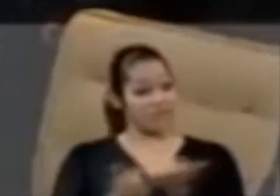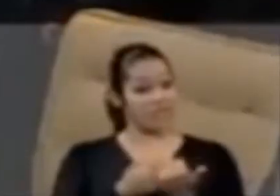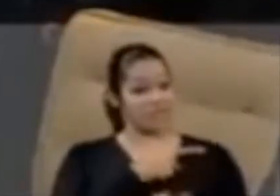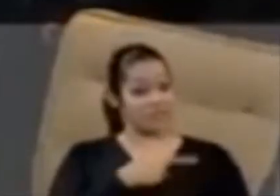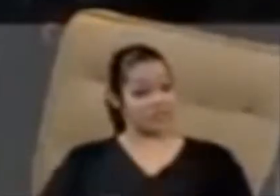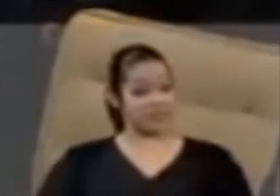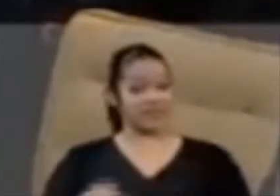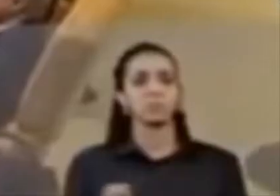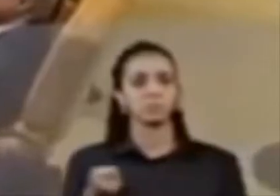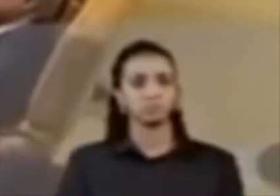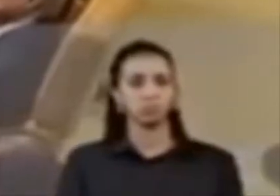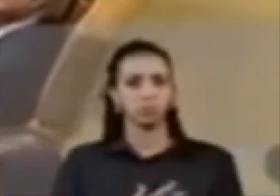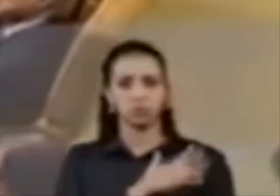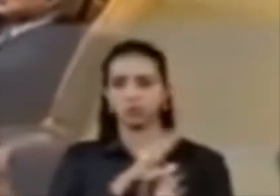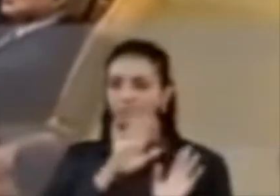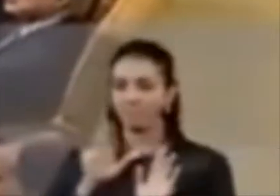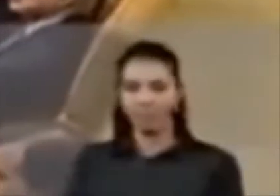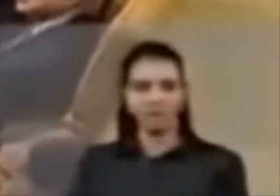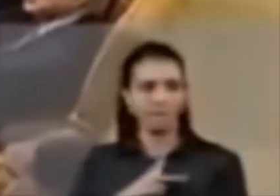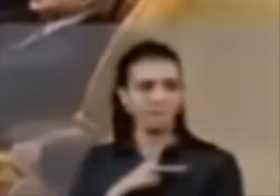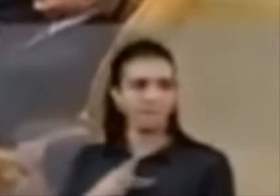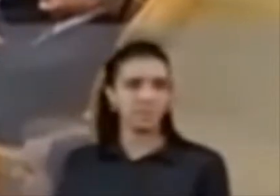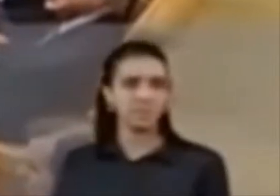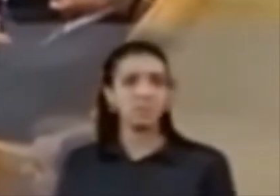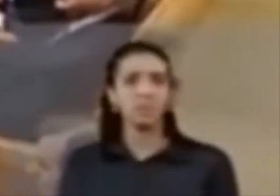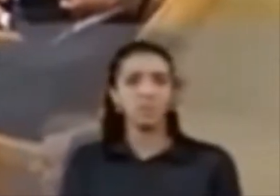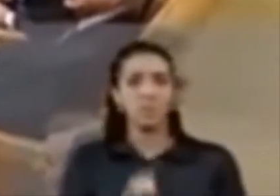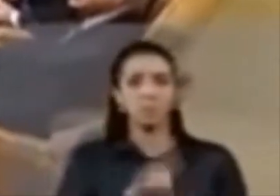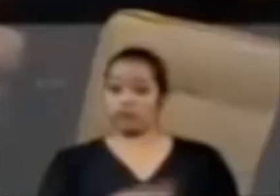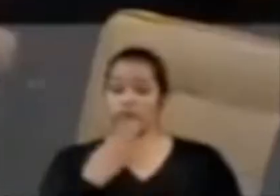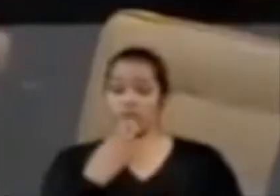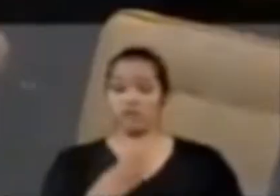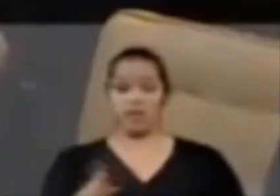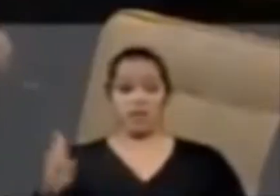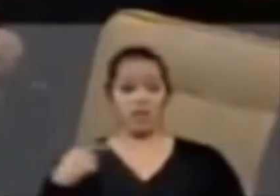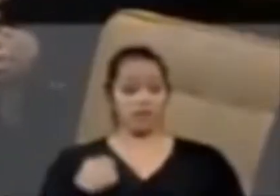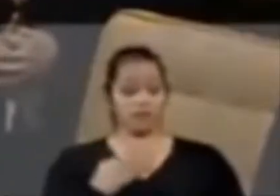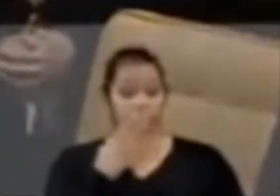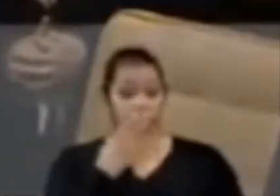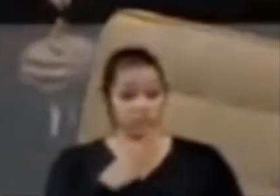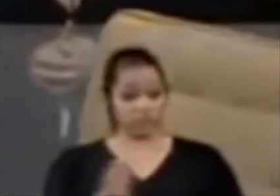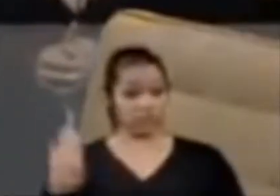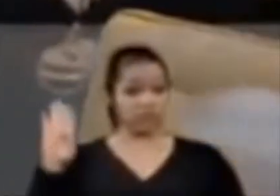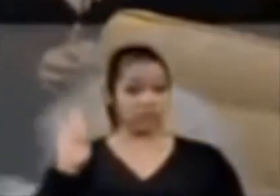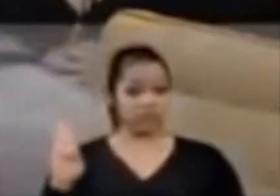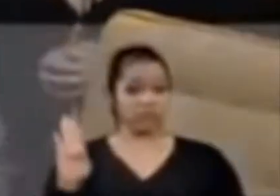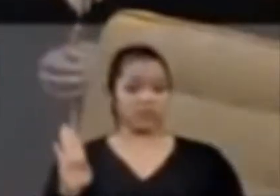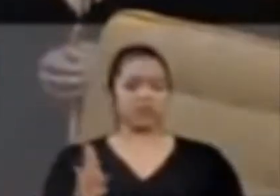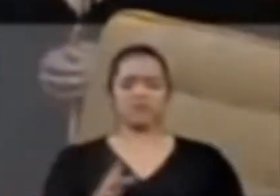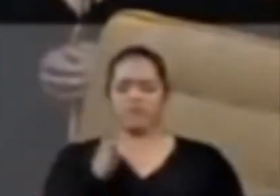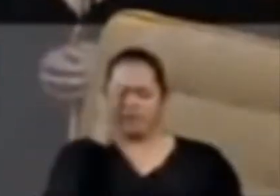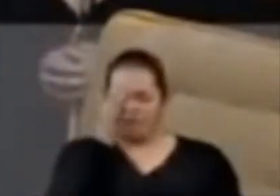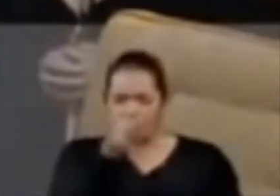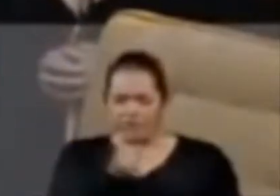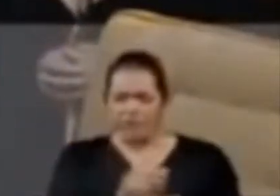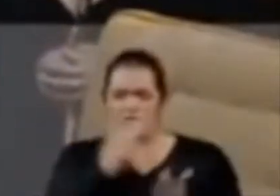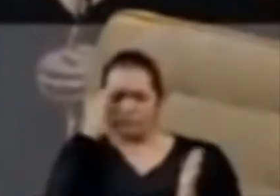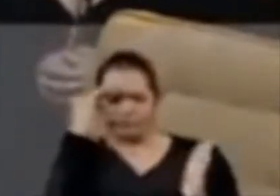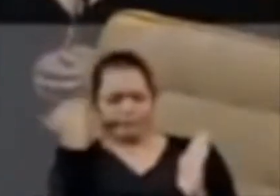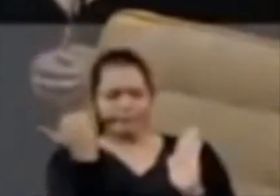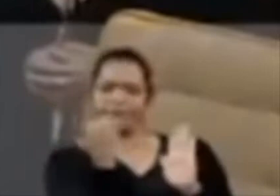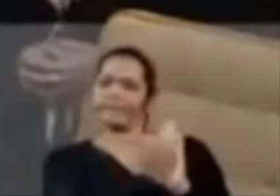são os novos presidente e vice do Supremo Tribunal Federal. Prometo bem fielmente cumprir